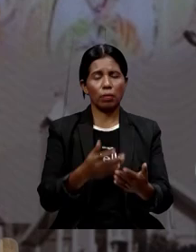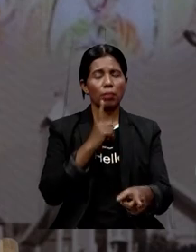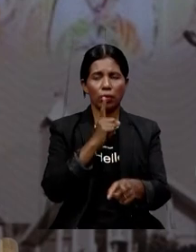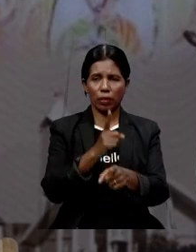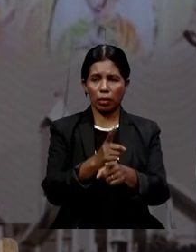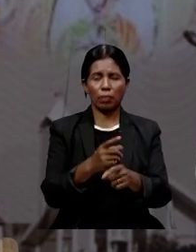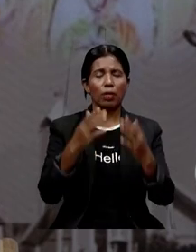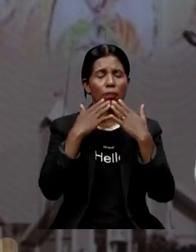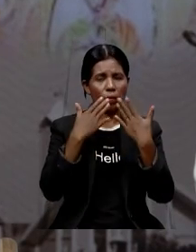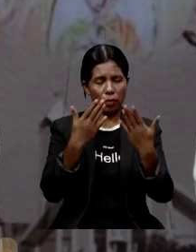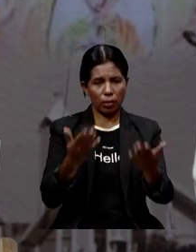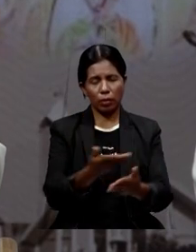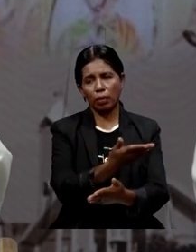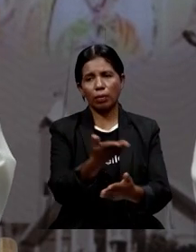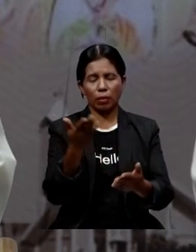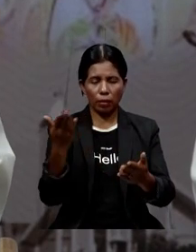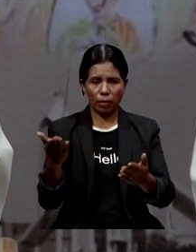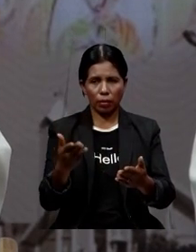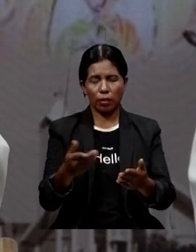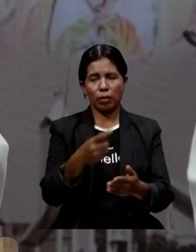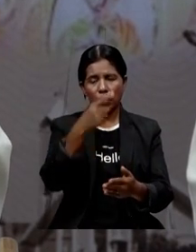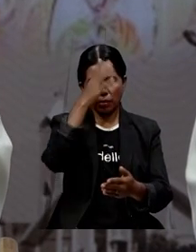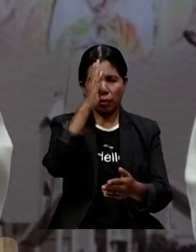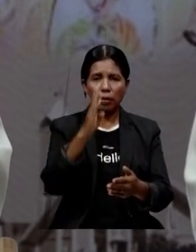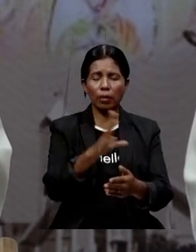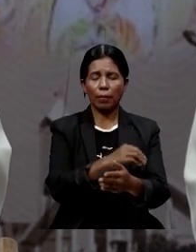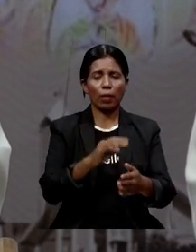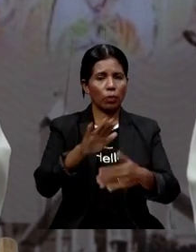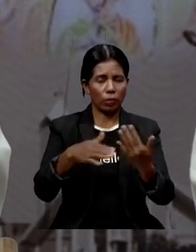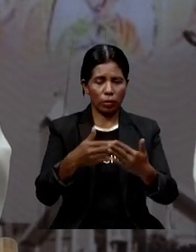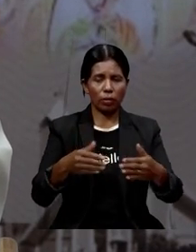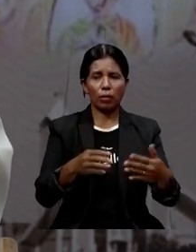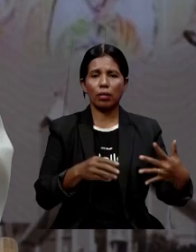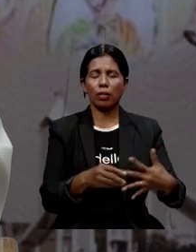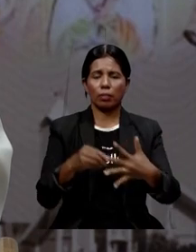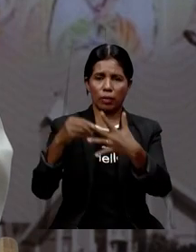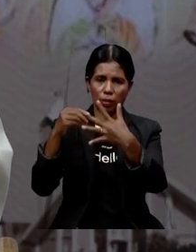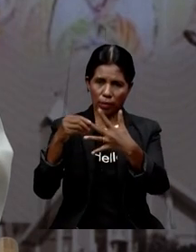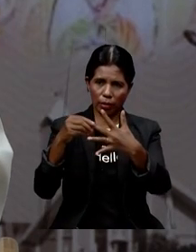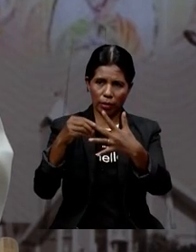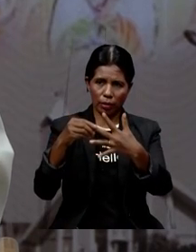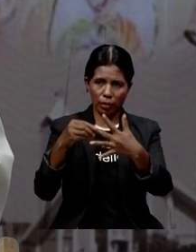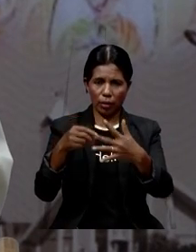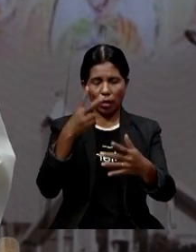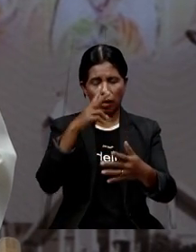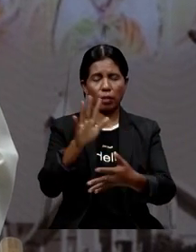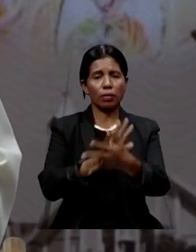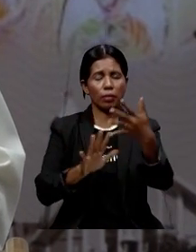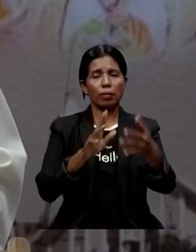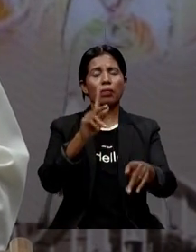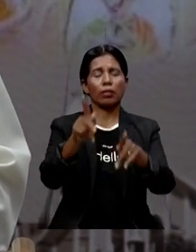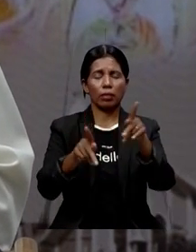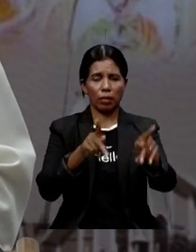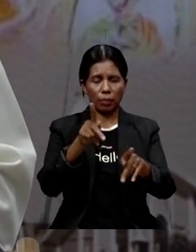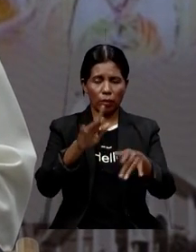nós agradecemos a Deus porque tudo correu bem e especialmente foi uma festa das pessoas, da